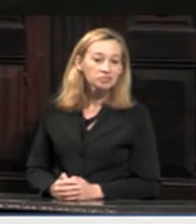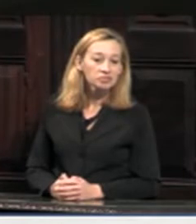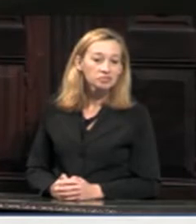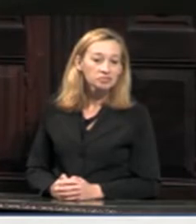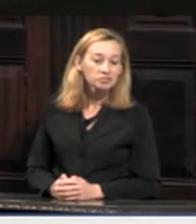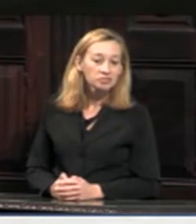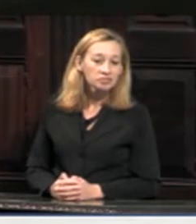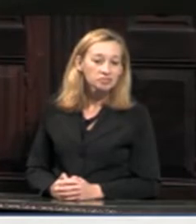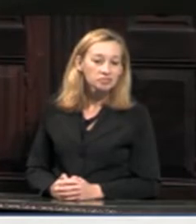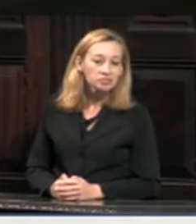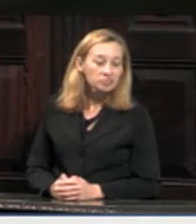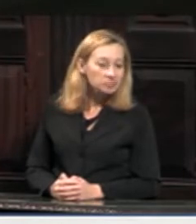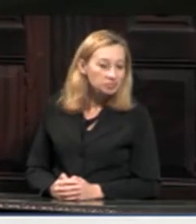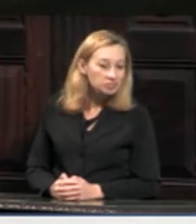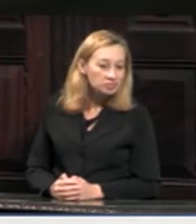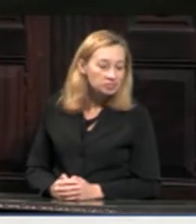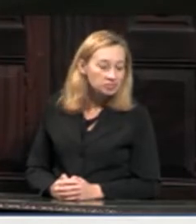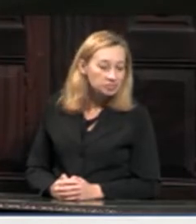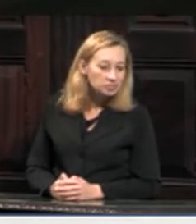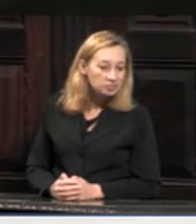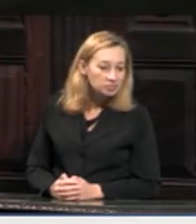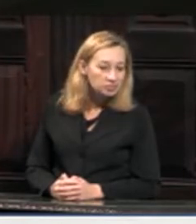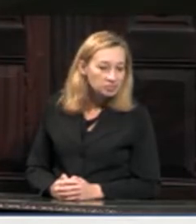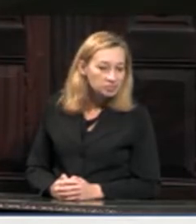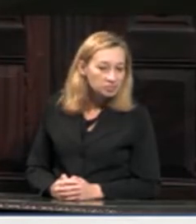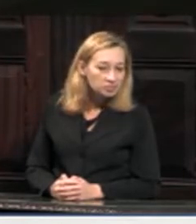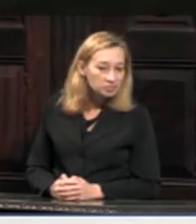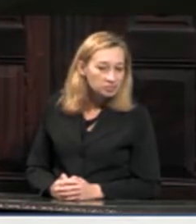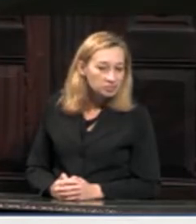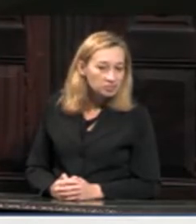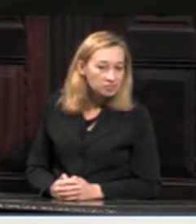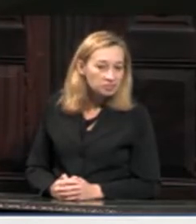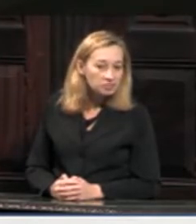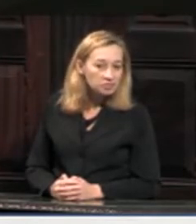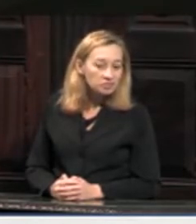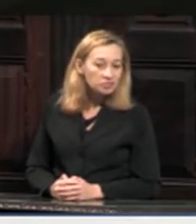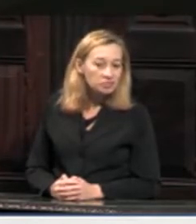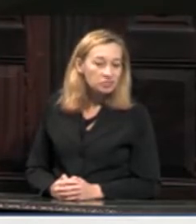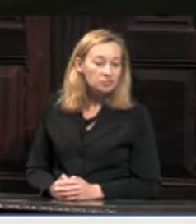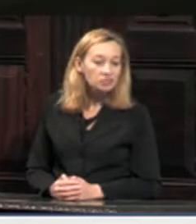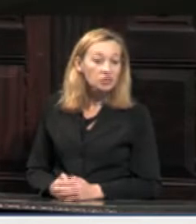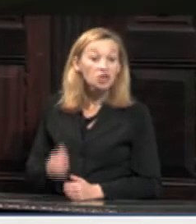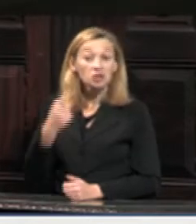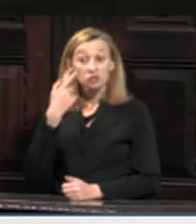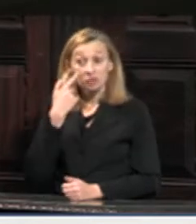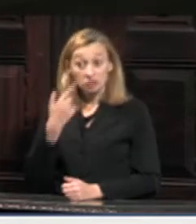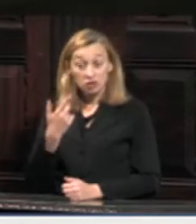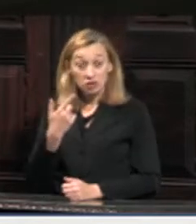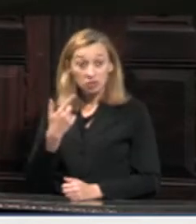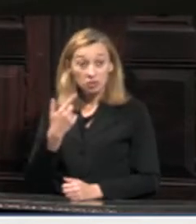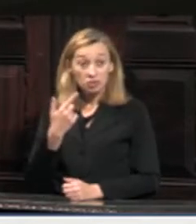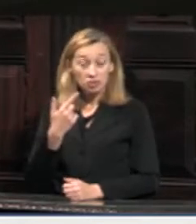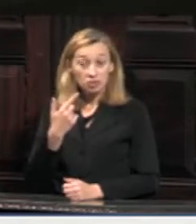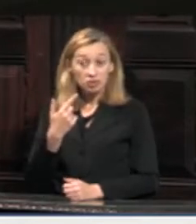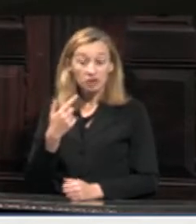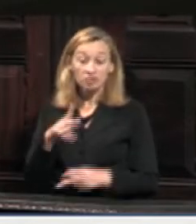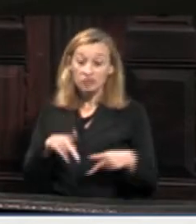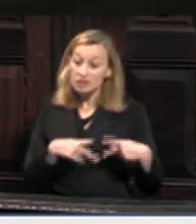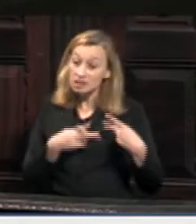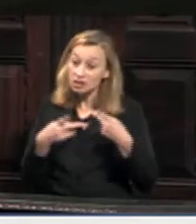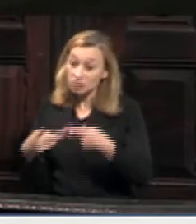Cadastro Nacional das Comunidades Quilombolas e, uma por uma,